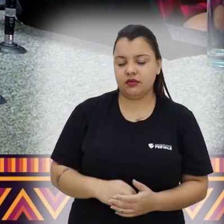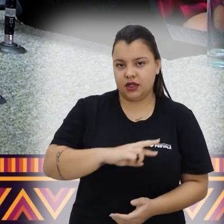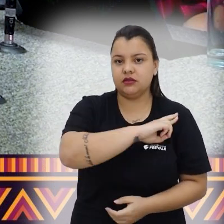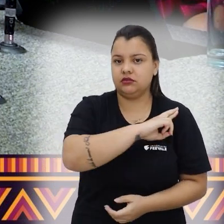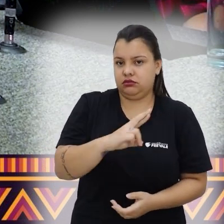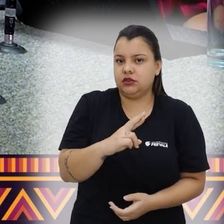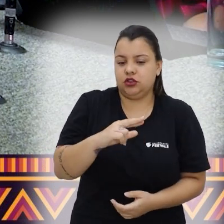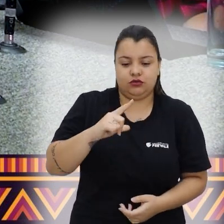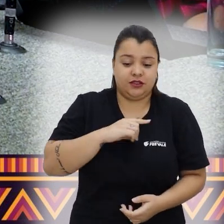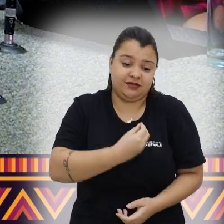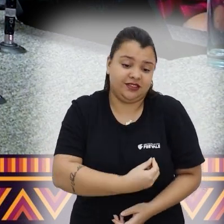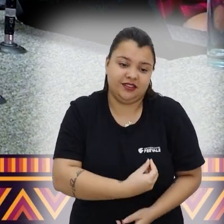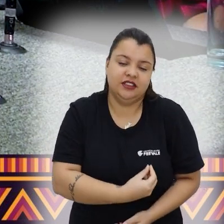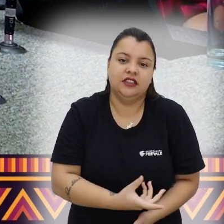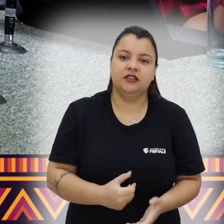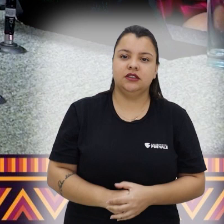vista